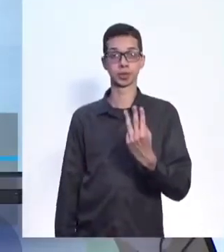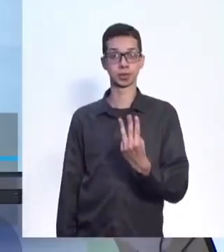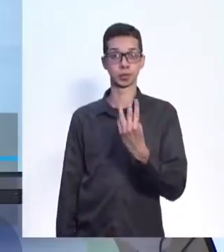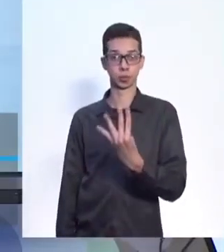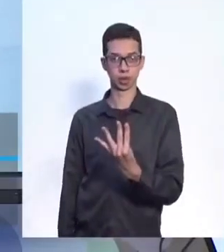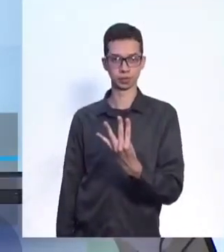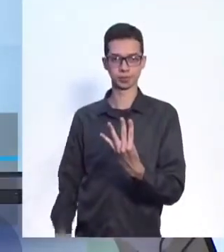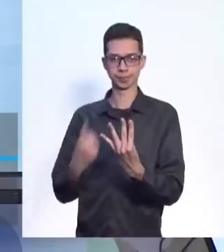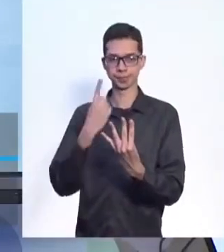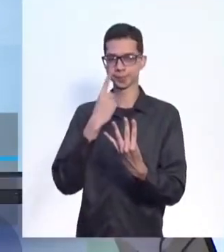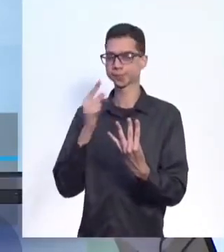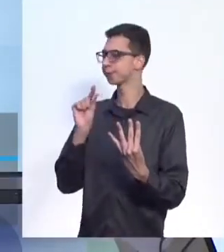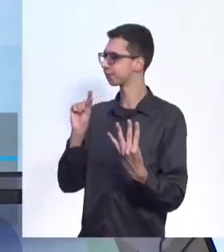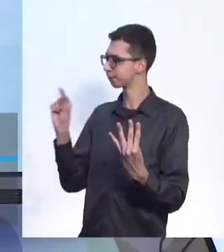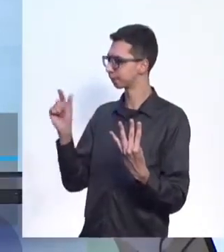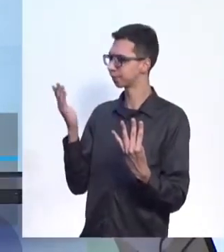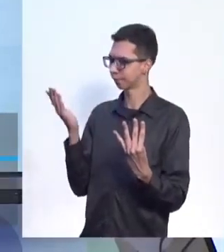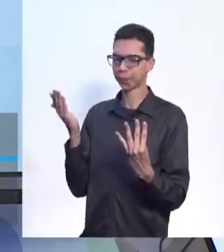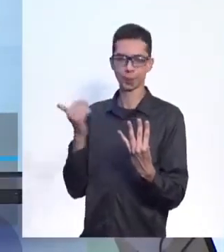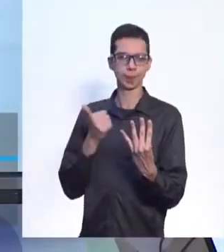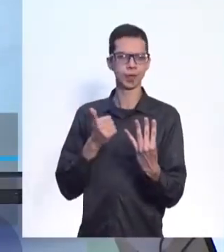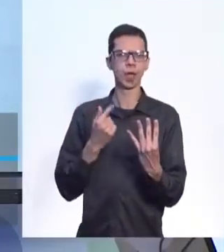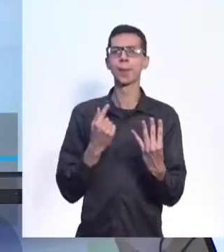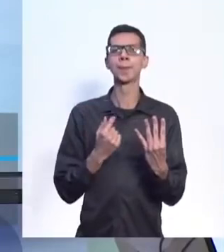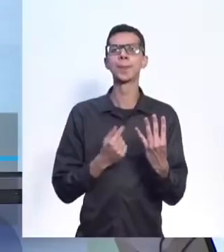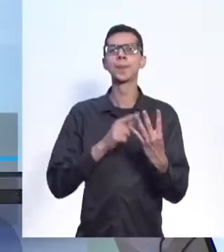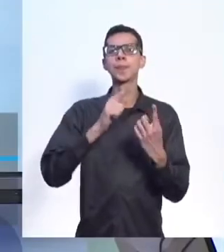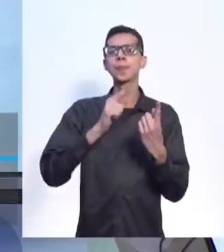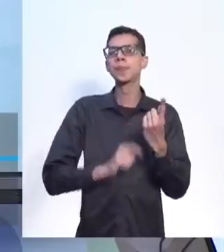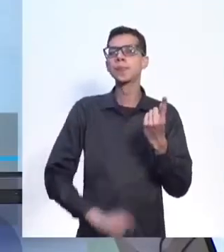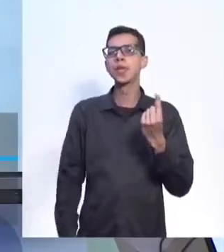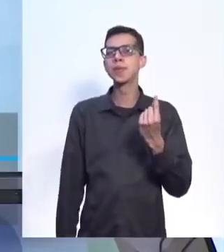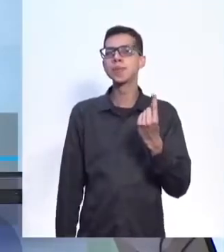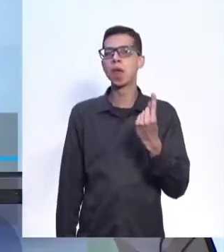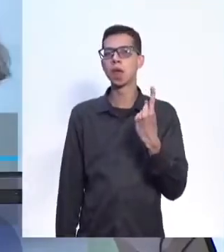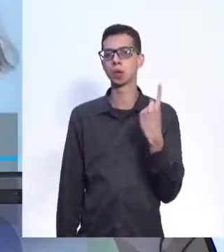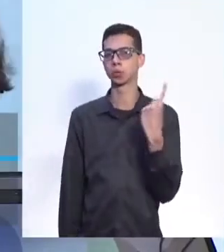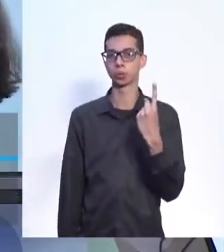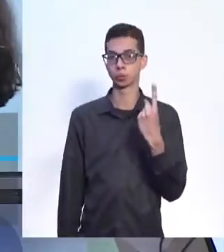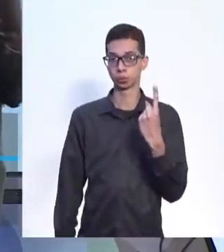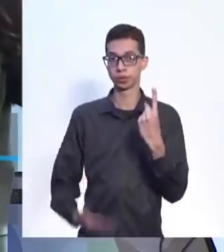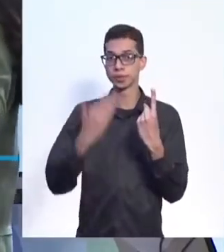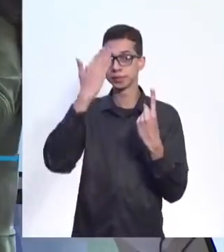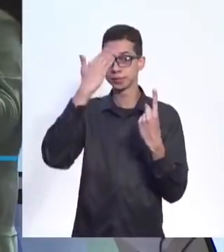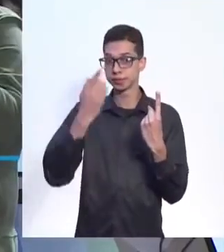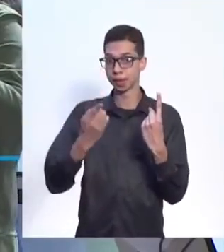Na primeira posição, você concorda comigo que você tem 4 opções de letras?